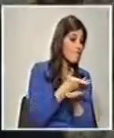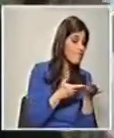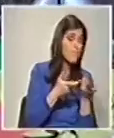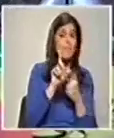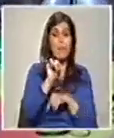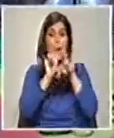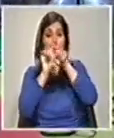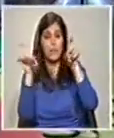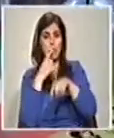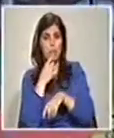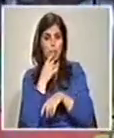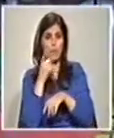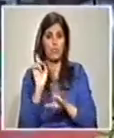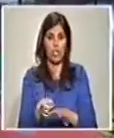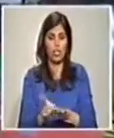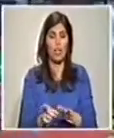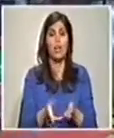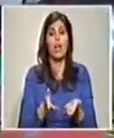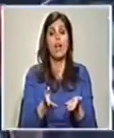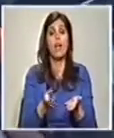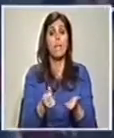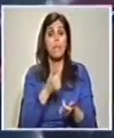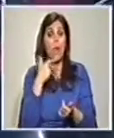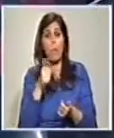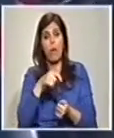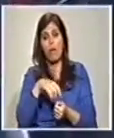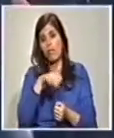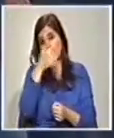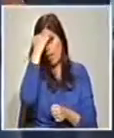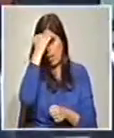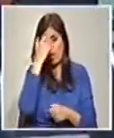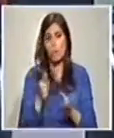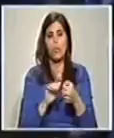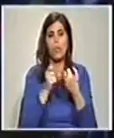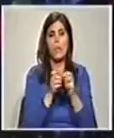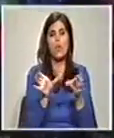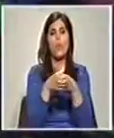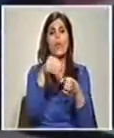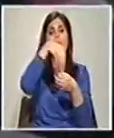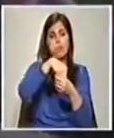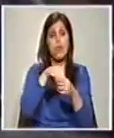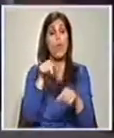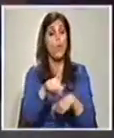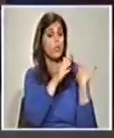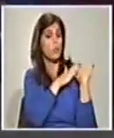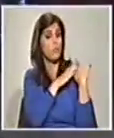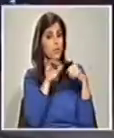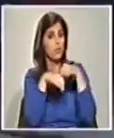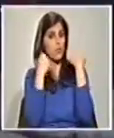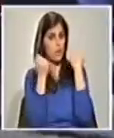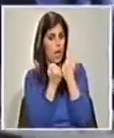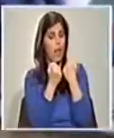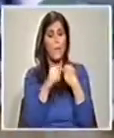Empresas já perceberam que não podem ignorar os problemas das comunidades onde se inserem. Hoje, a responsabilidade social é uma